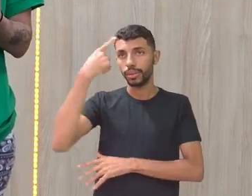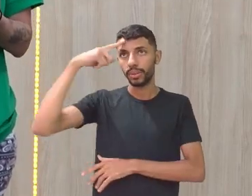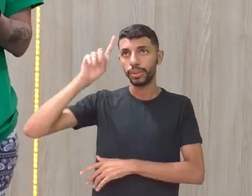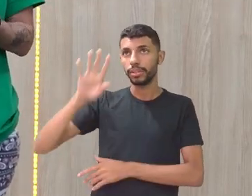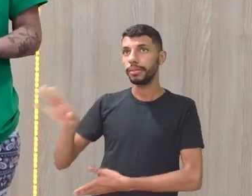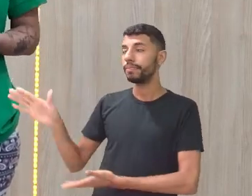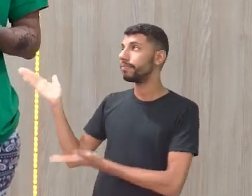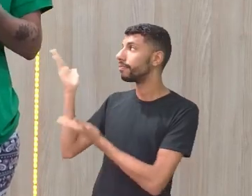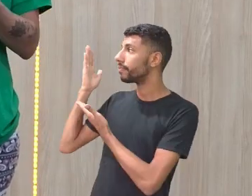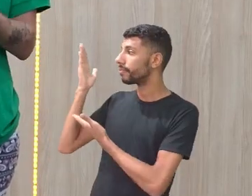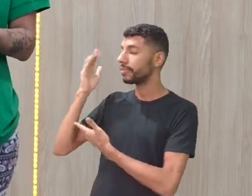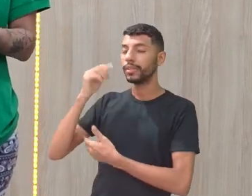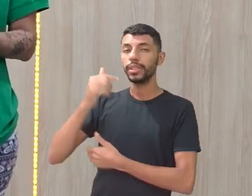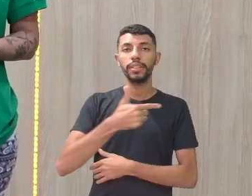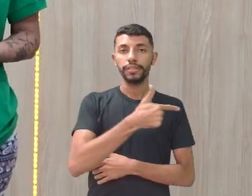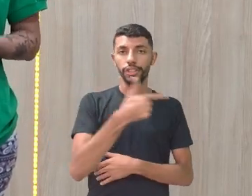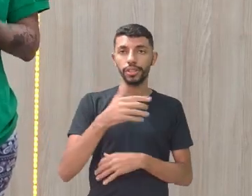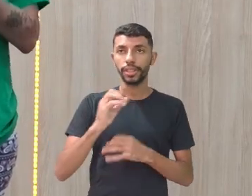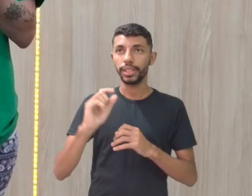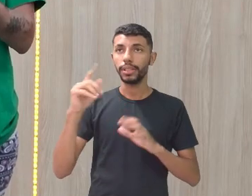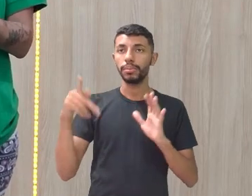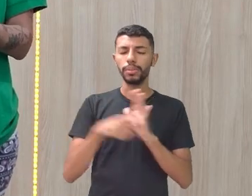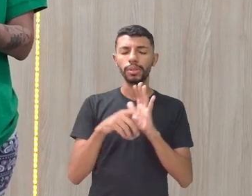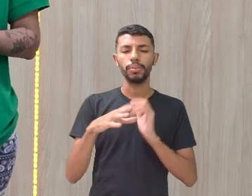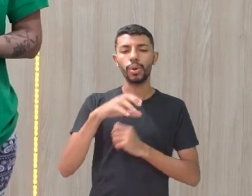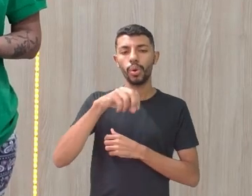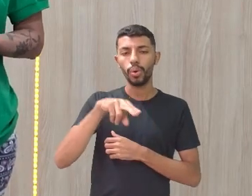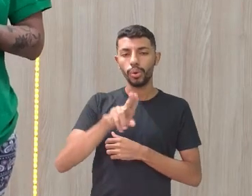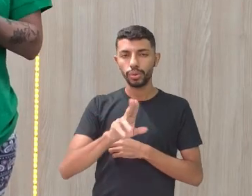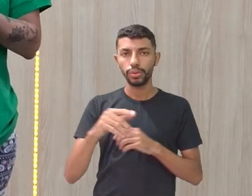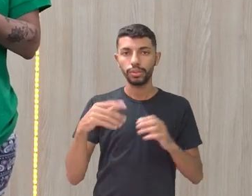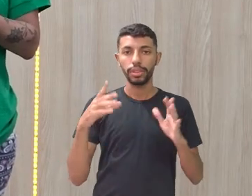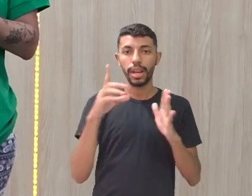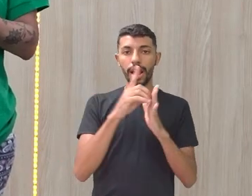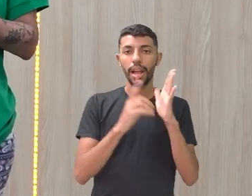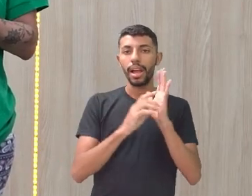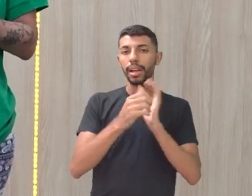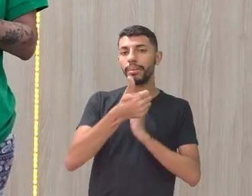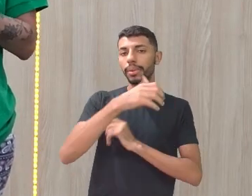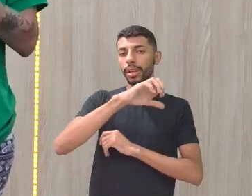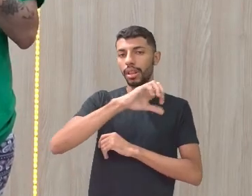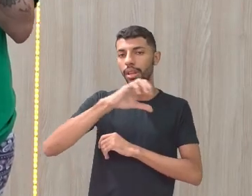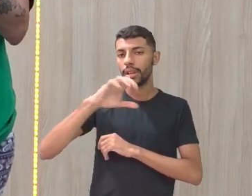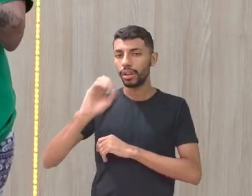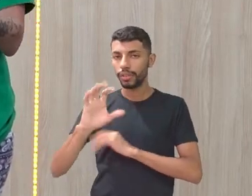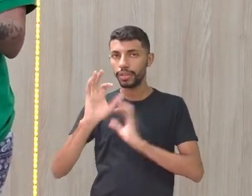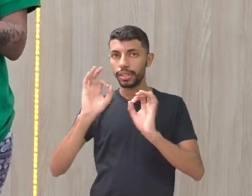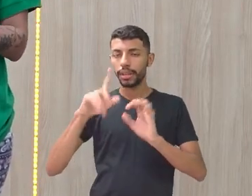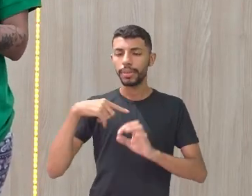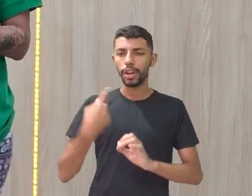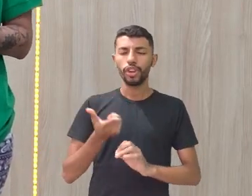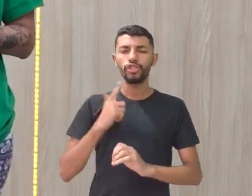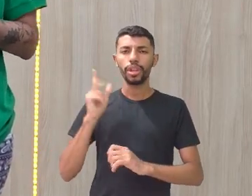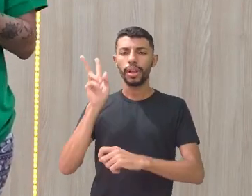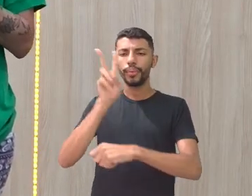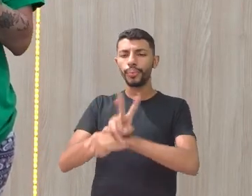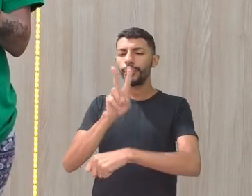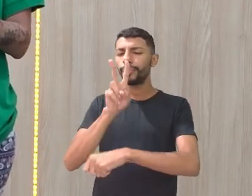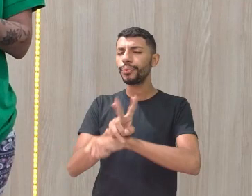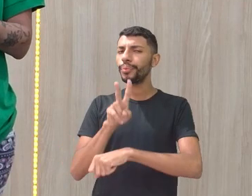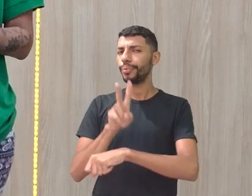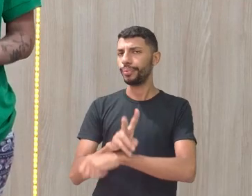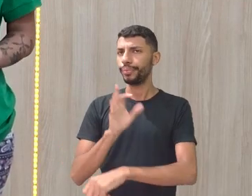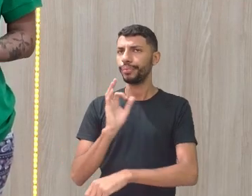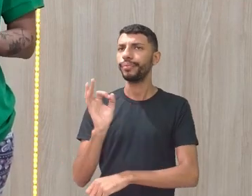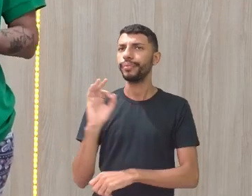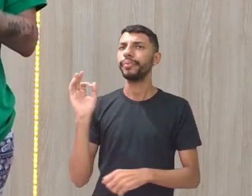data aí, né, pela ONU na década de 90, para que a gente pudesse ter esse olhar cuidadoso, né, mais